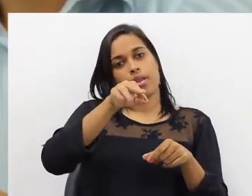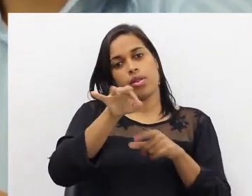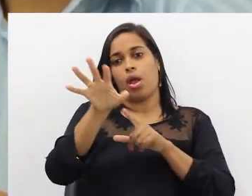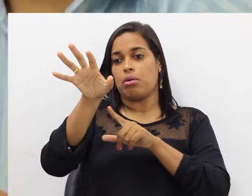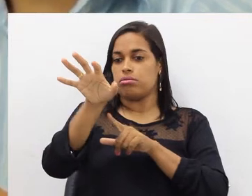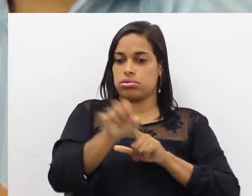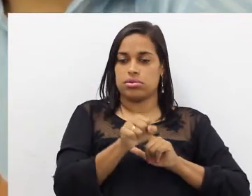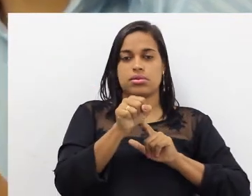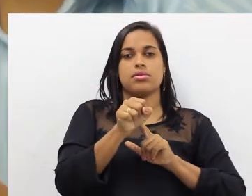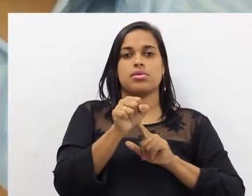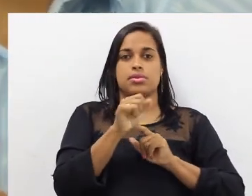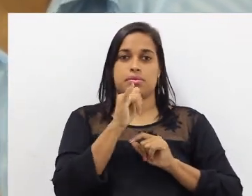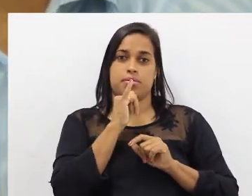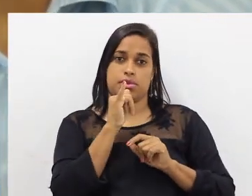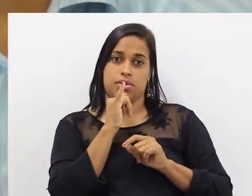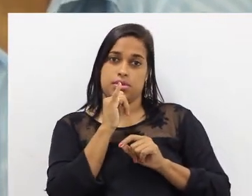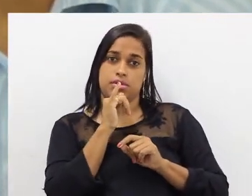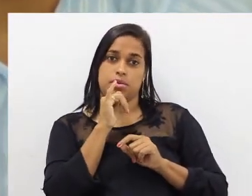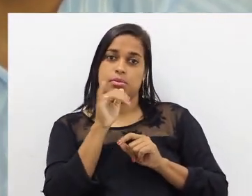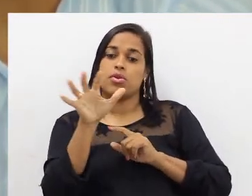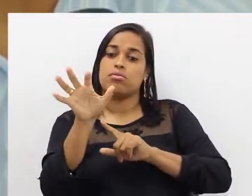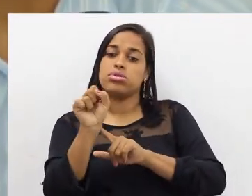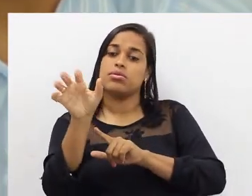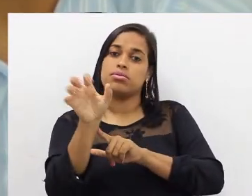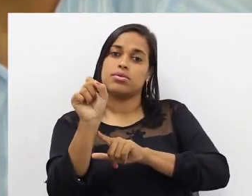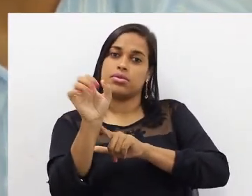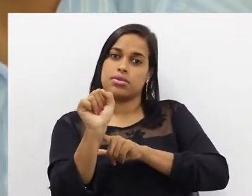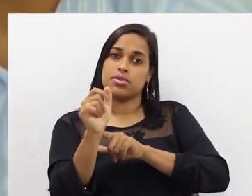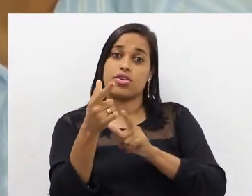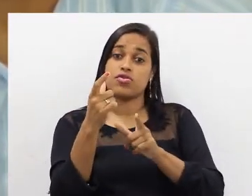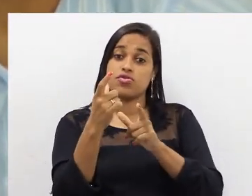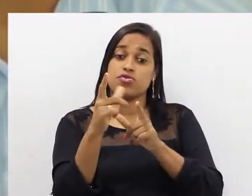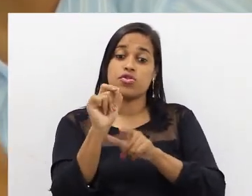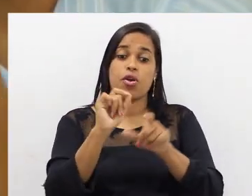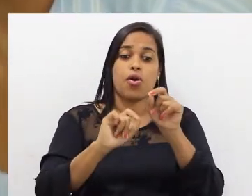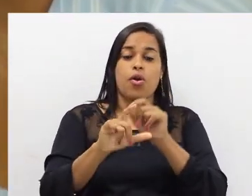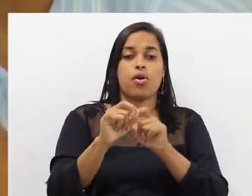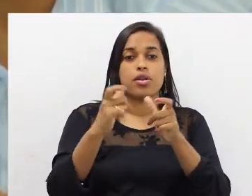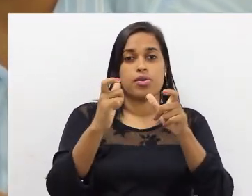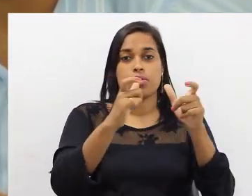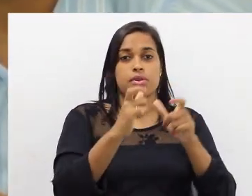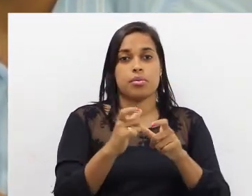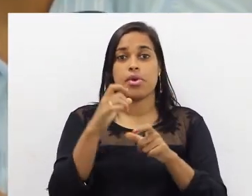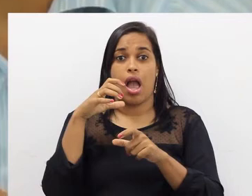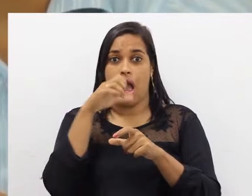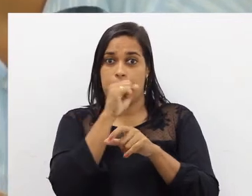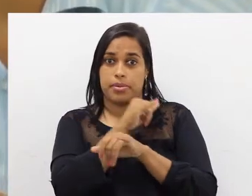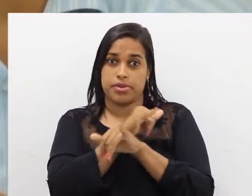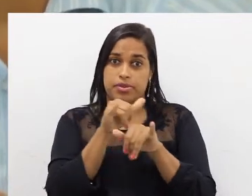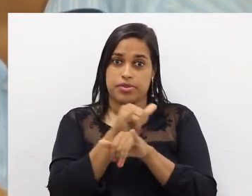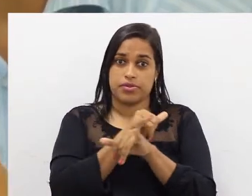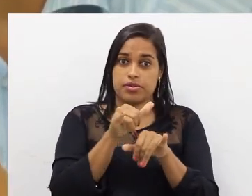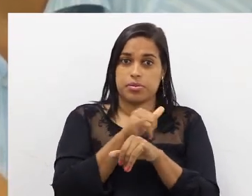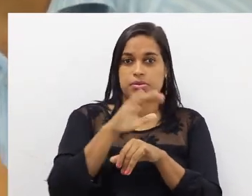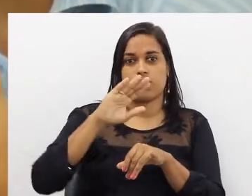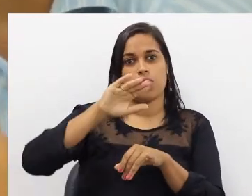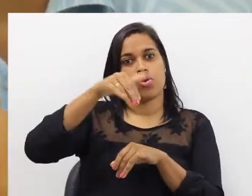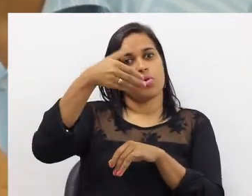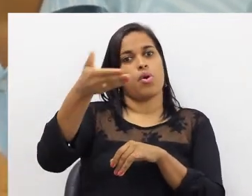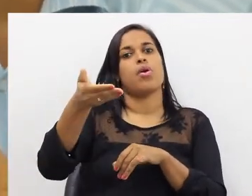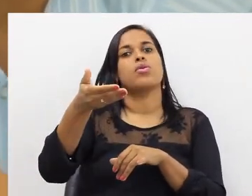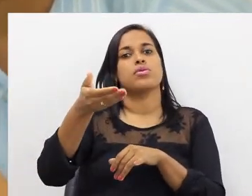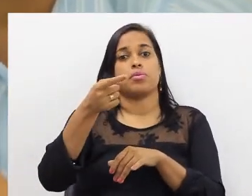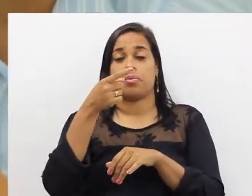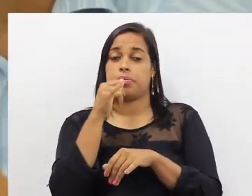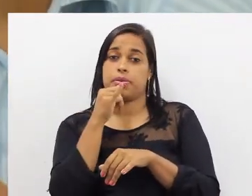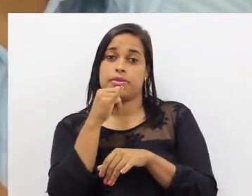quando dispositivos chamados de roteadores escolhem o local mais rápido para que a sua informação chegue do outro lado. Por exemplo, esse vídeo